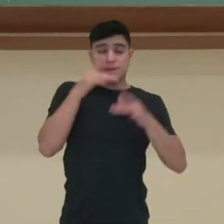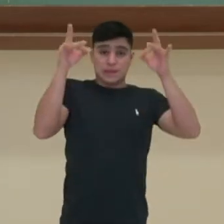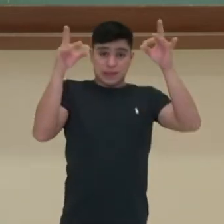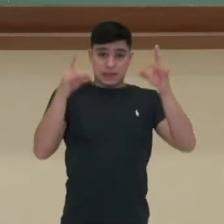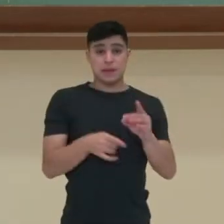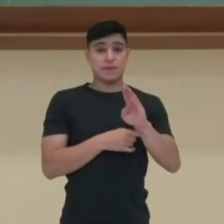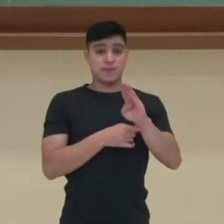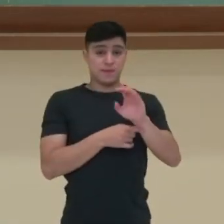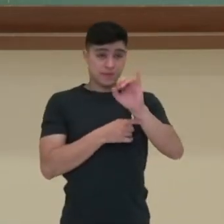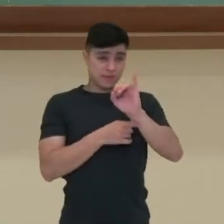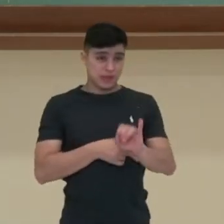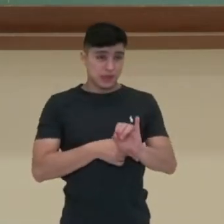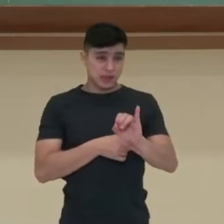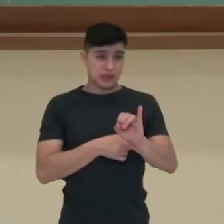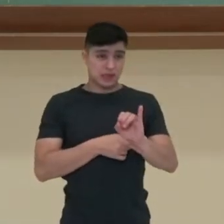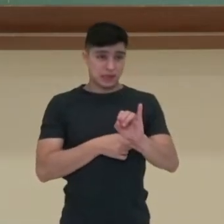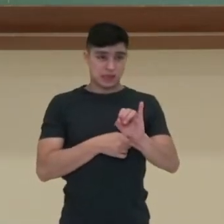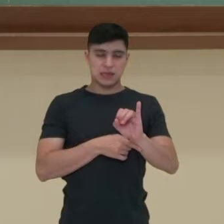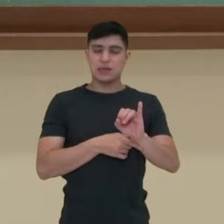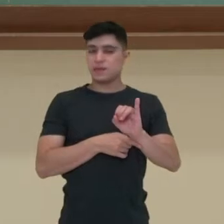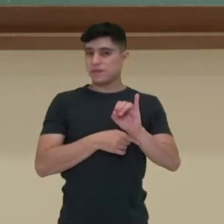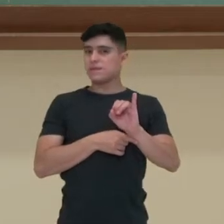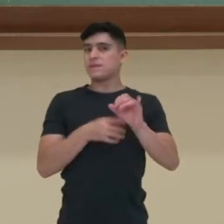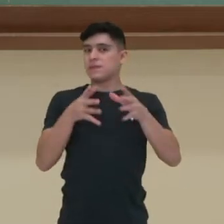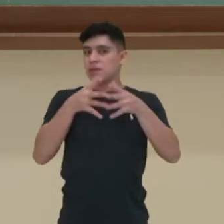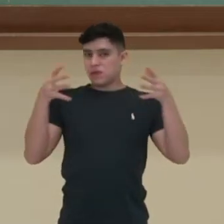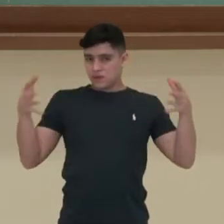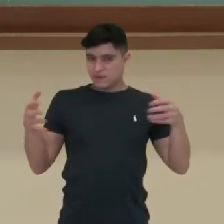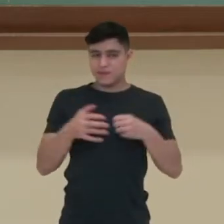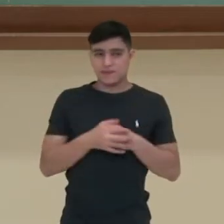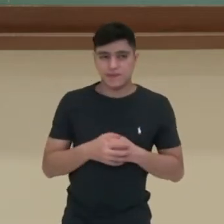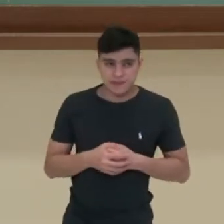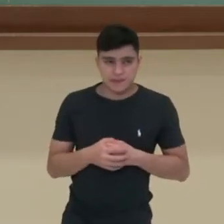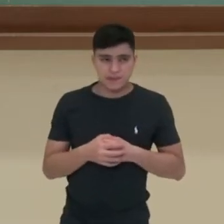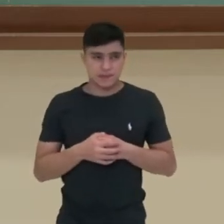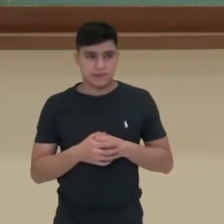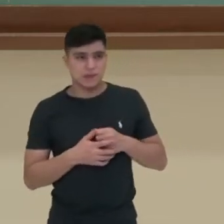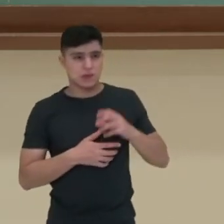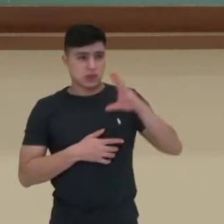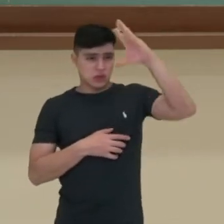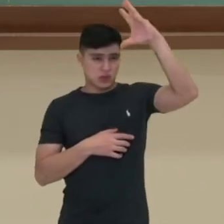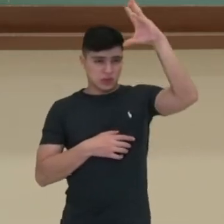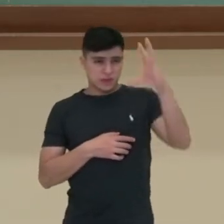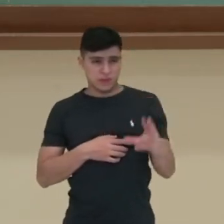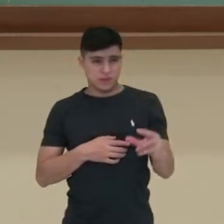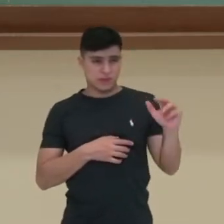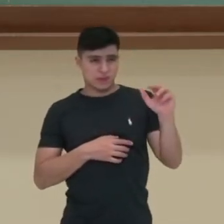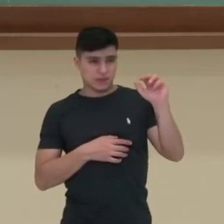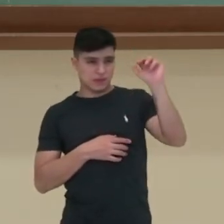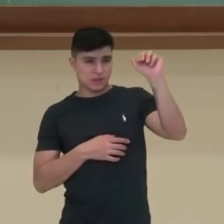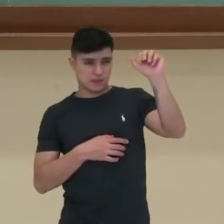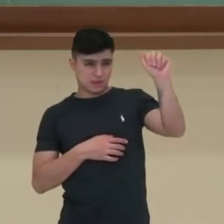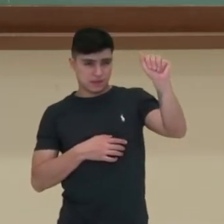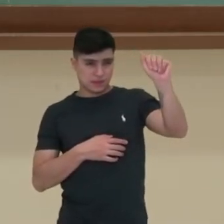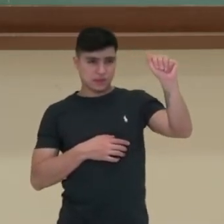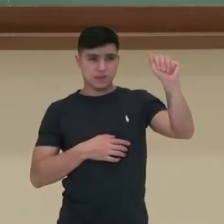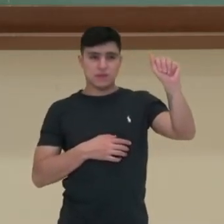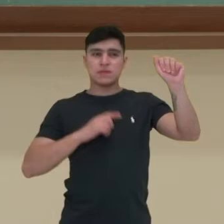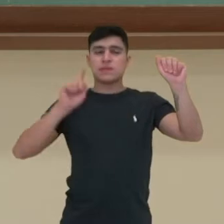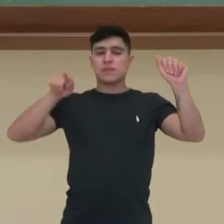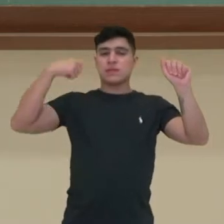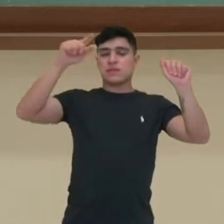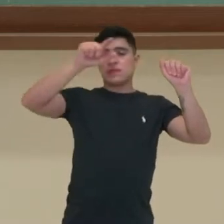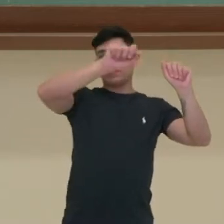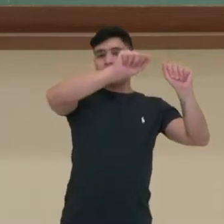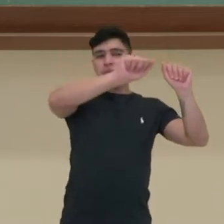tá? Ele fica maior daí, tá? Então o que nós temos aqui? Todos os genótipos de um lado, todos os genótipos lá em cima. Então